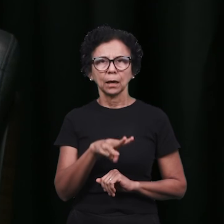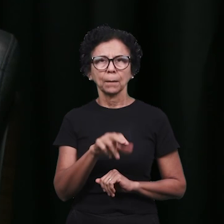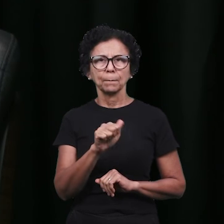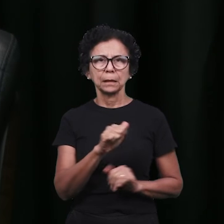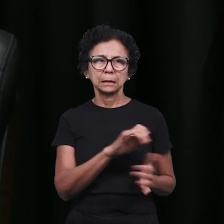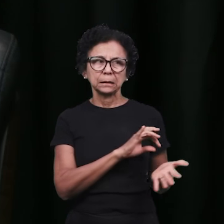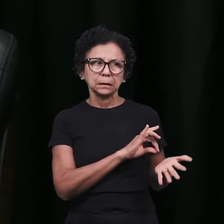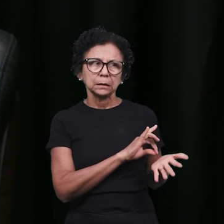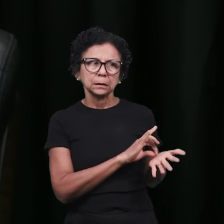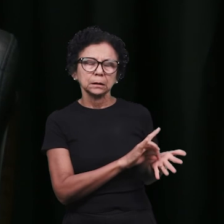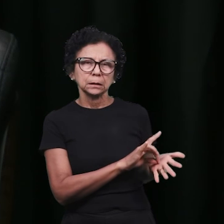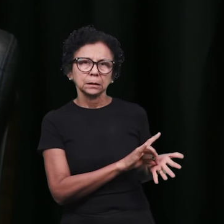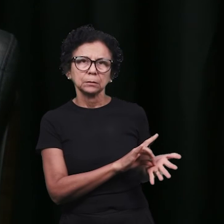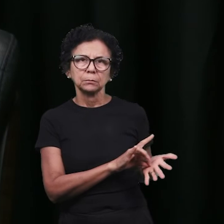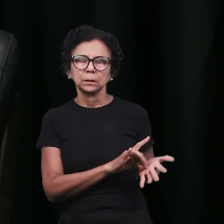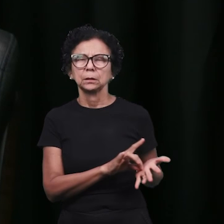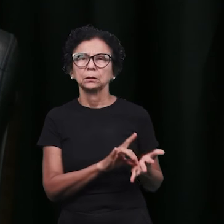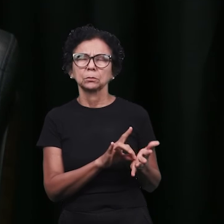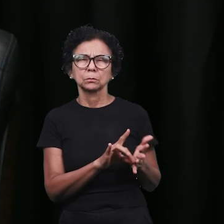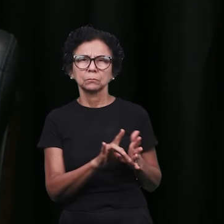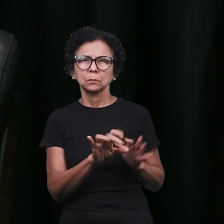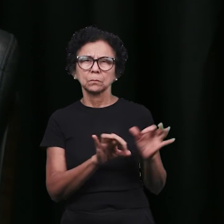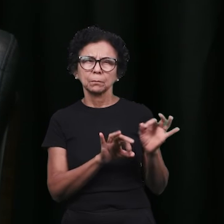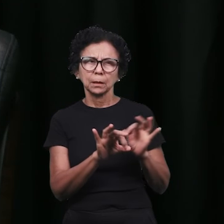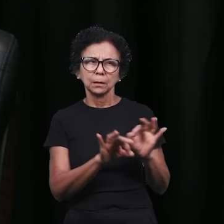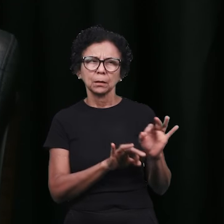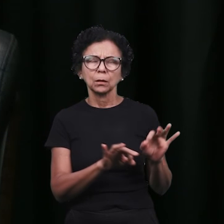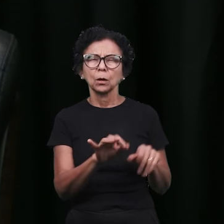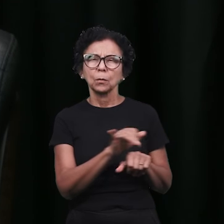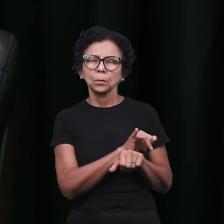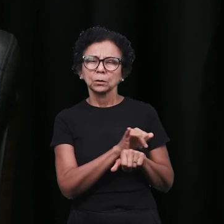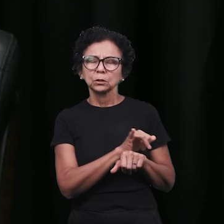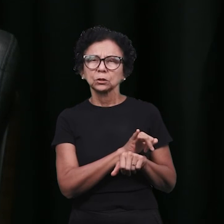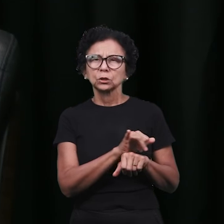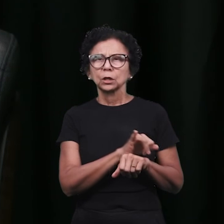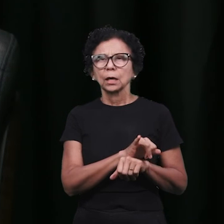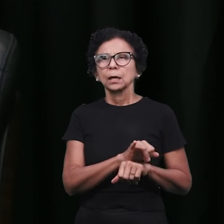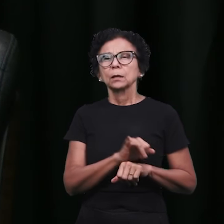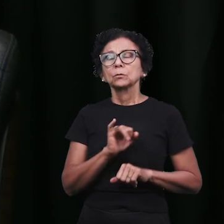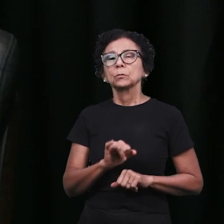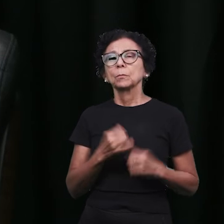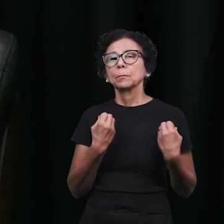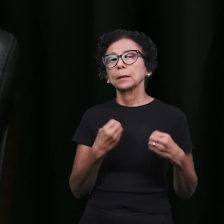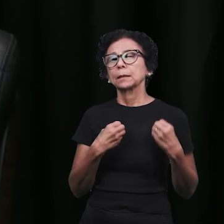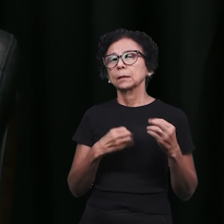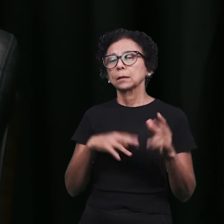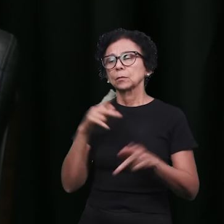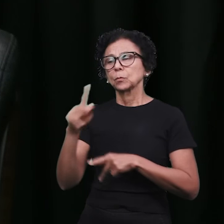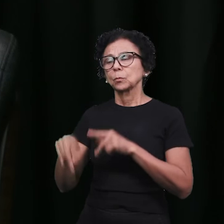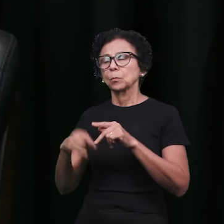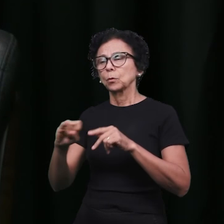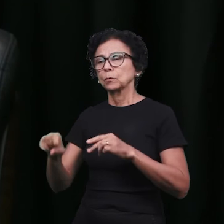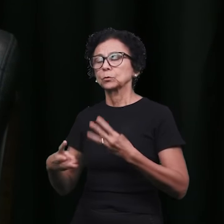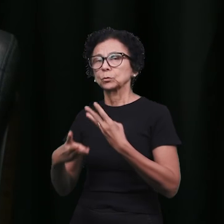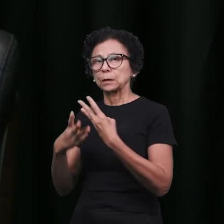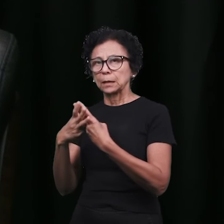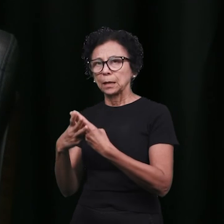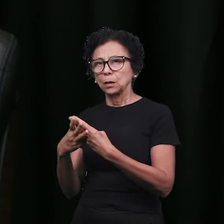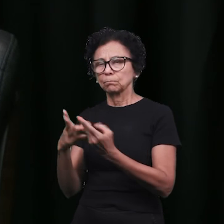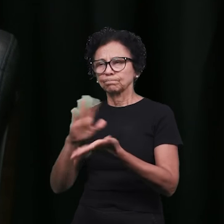o inimigo dos judeus, elaborou um plano para exterminar Mardoqueu e todo